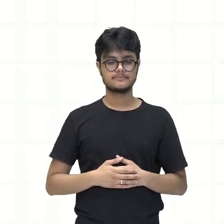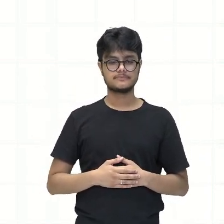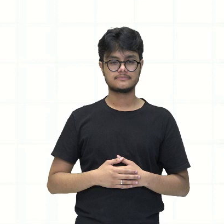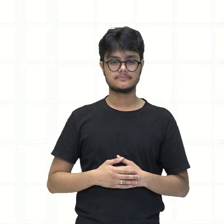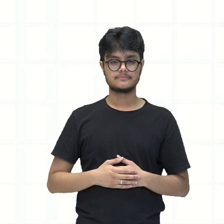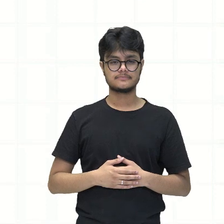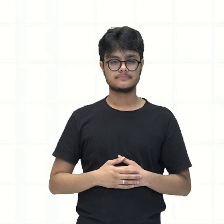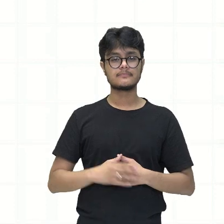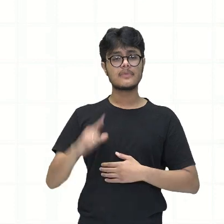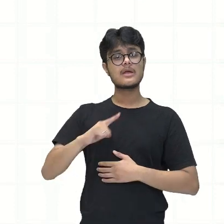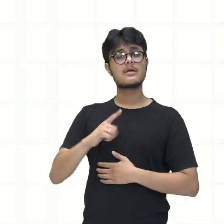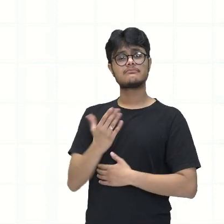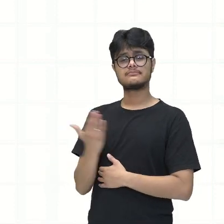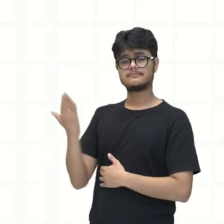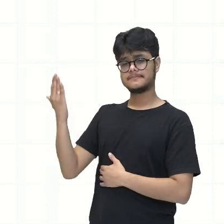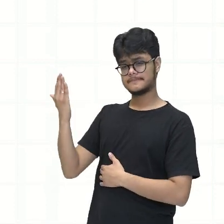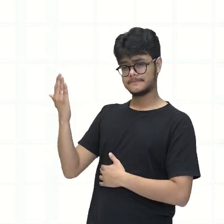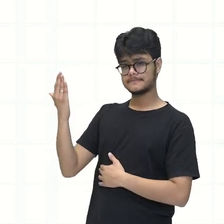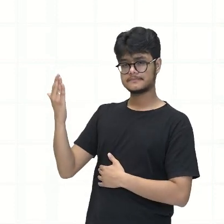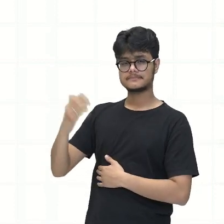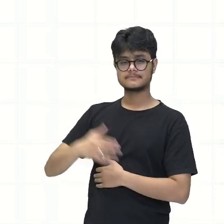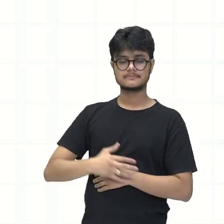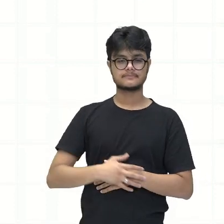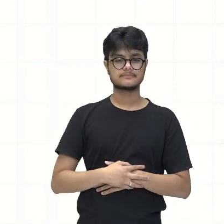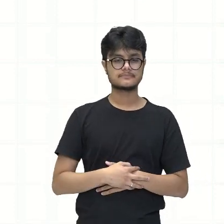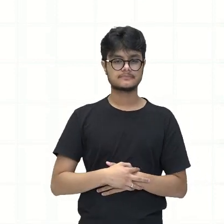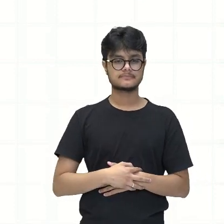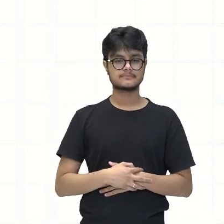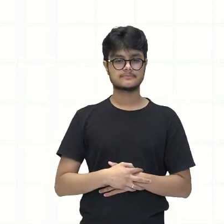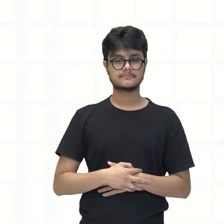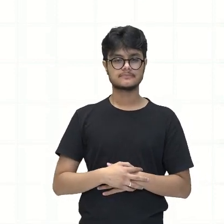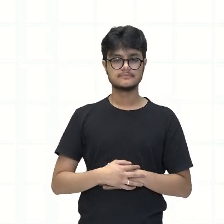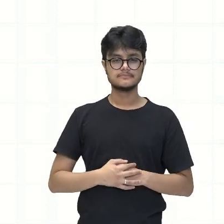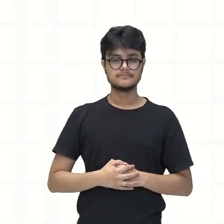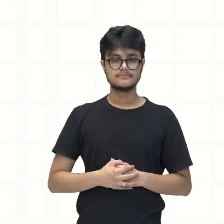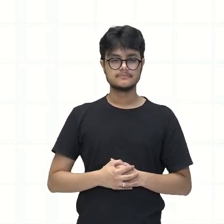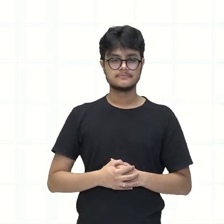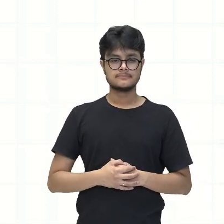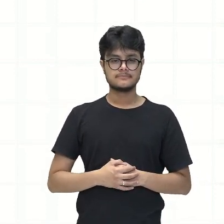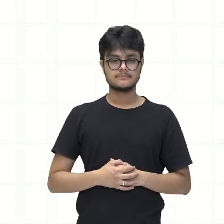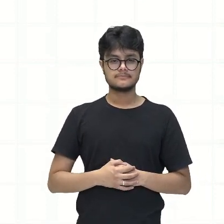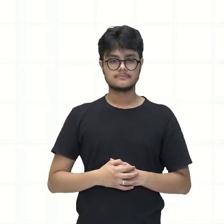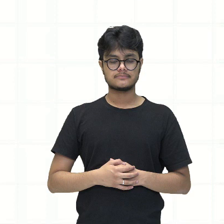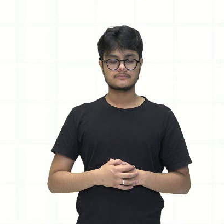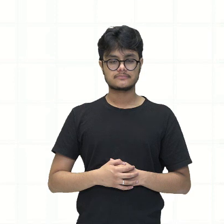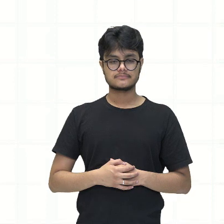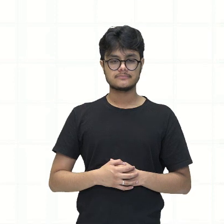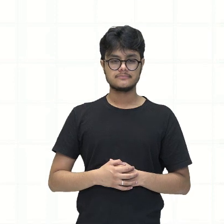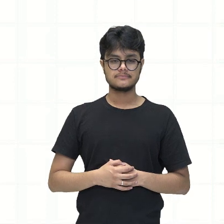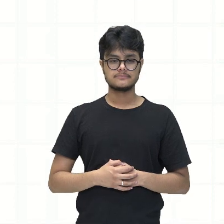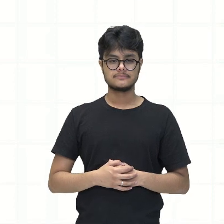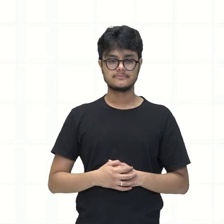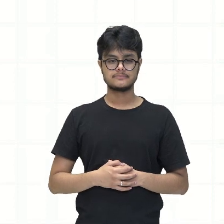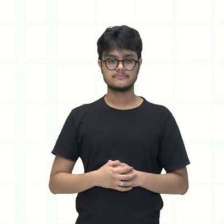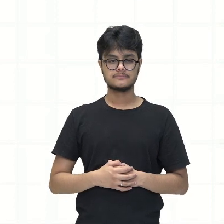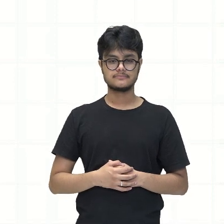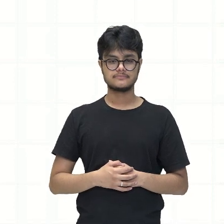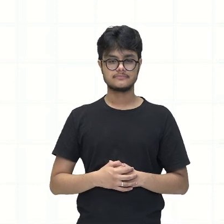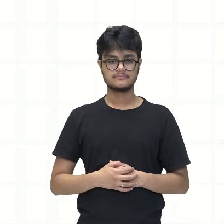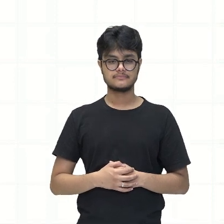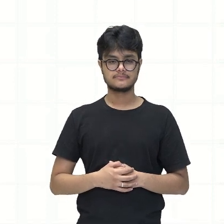de ignição, válvula de admissão, a entrada, o local onde o ar e o combustível vai